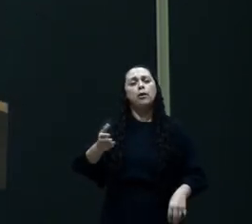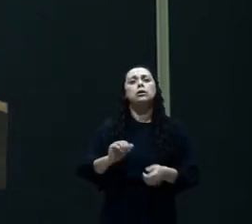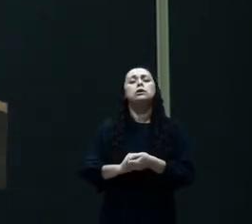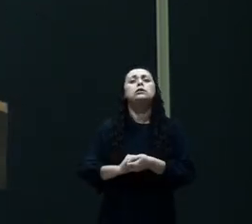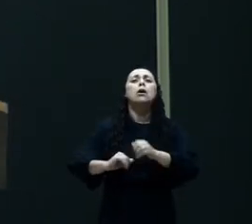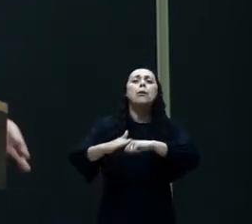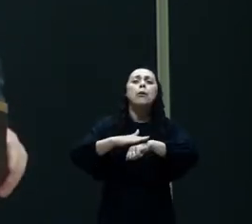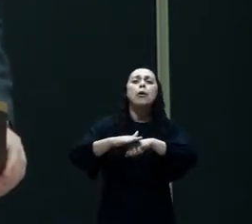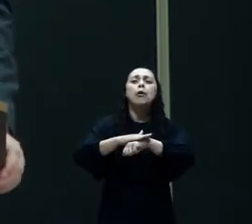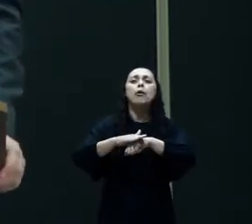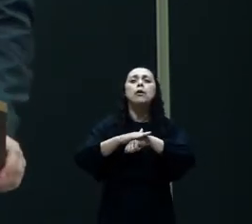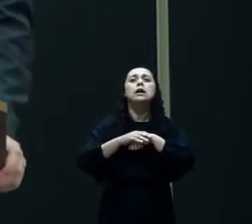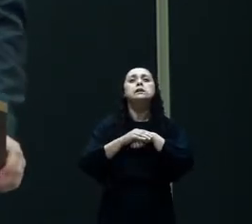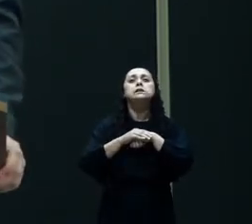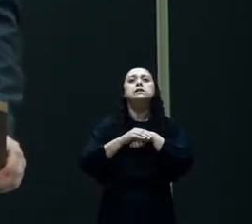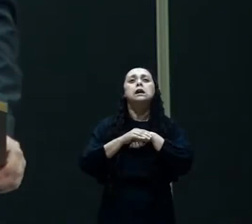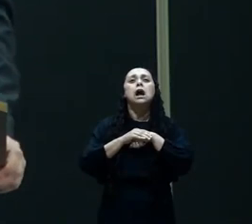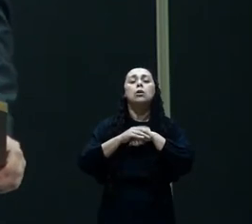pouquinho sobre